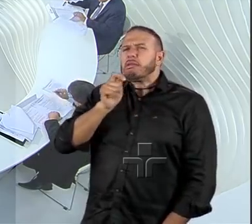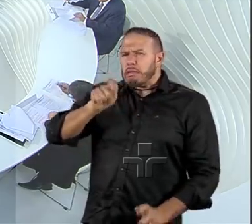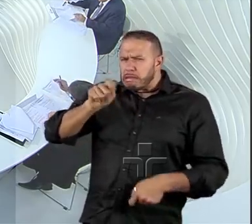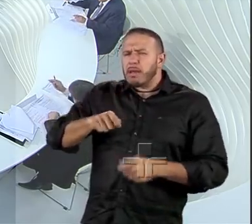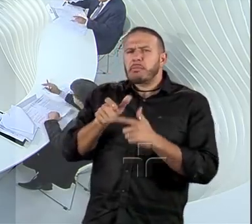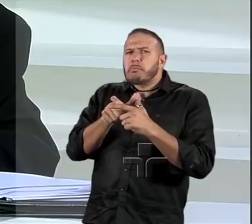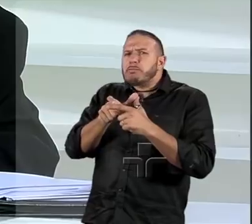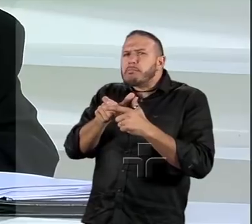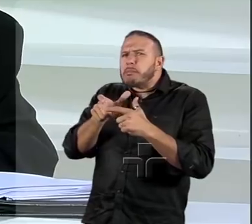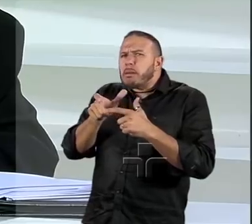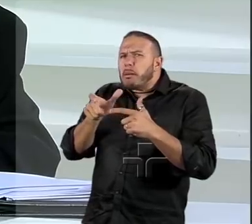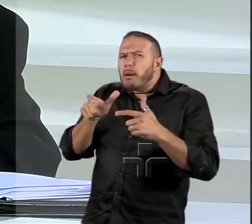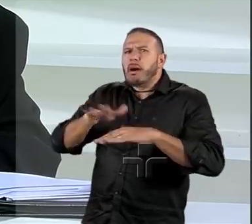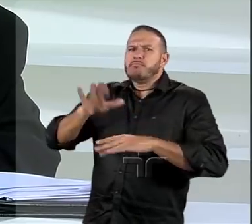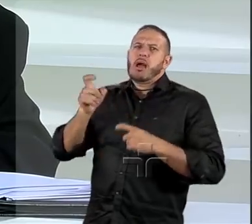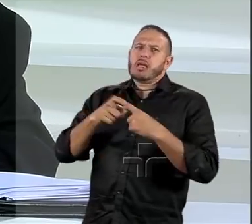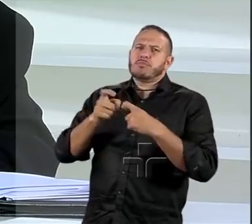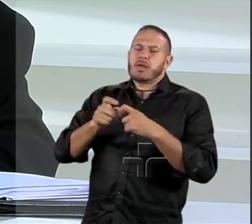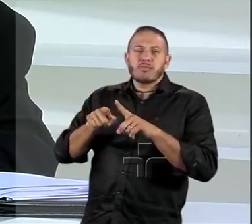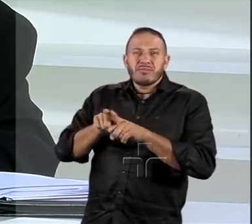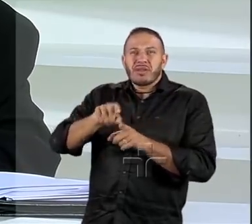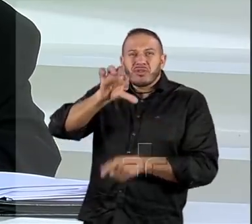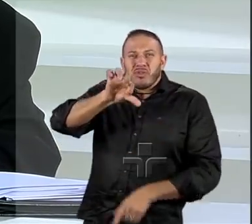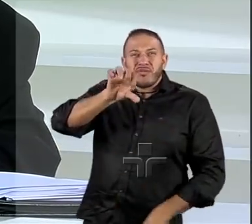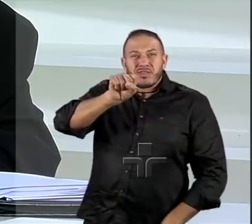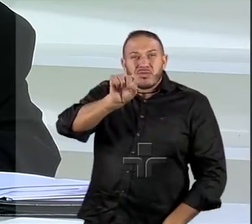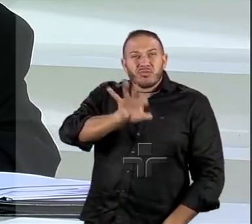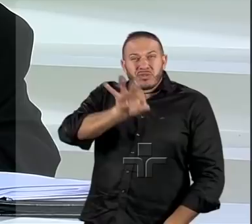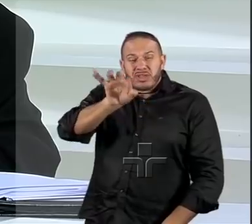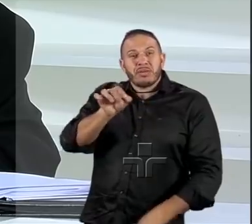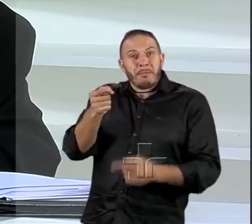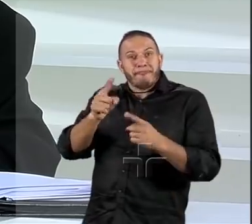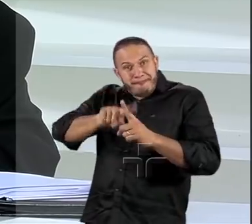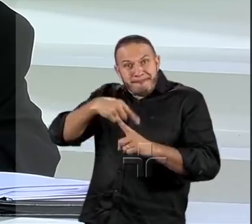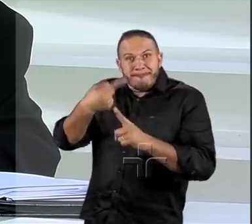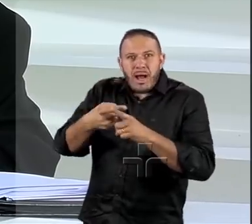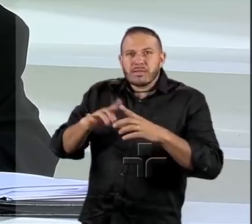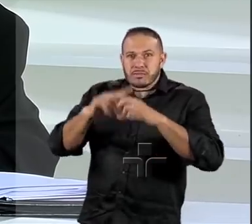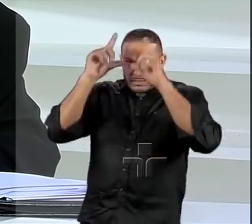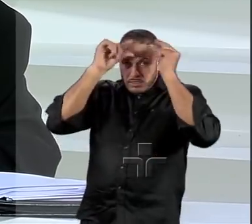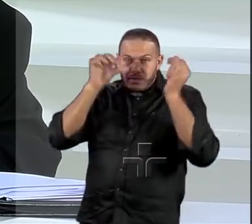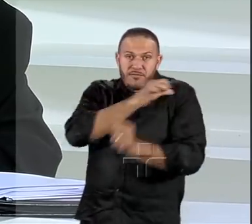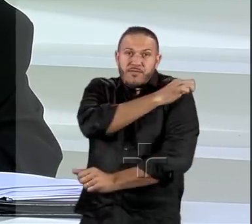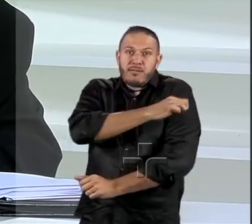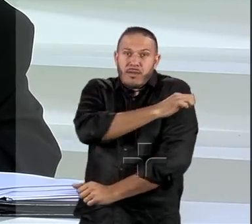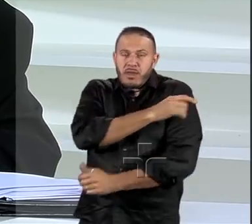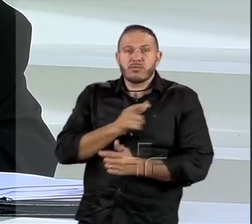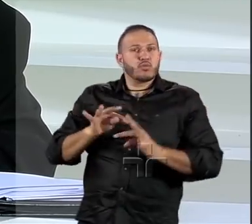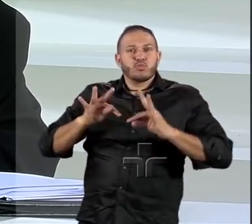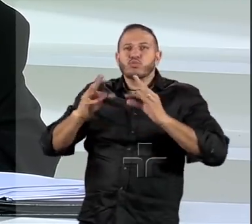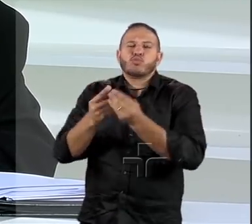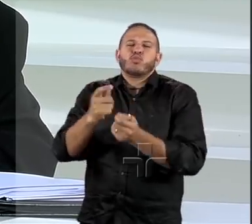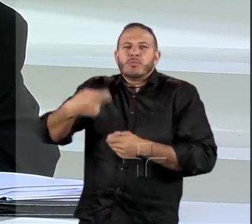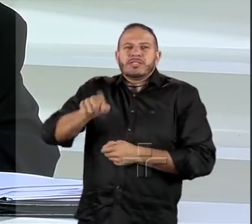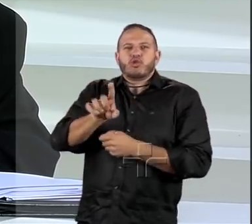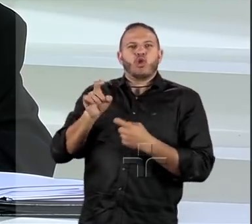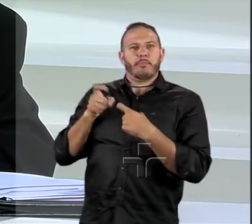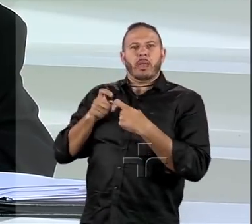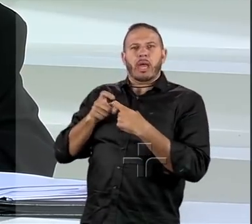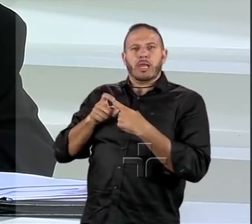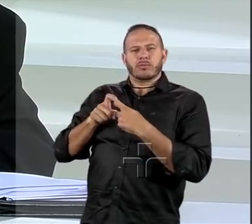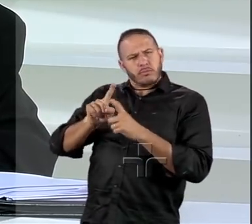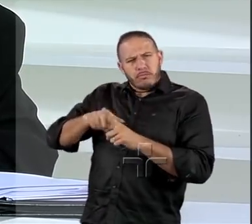médica e 98% para crescer tendo auxílio dos enfermeiros, porque nem tudo da atenção básica precisa ser feito por médico.